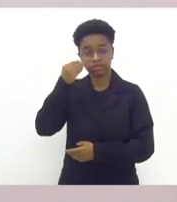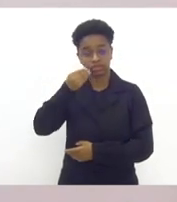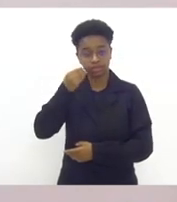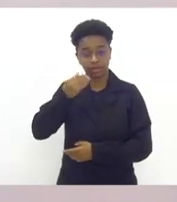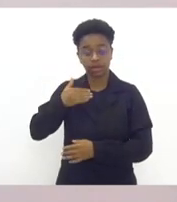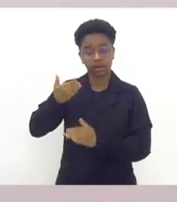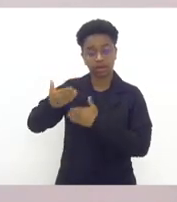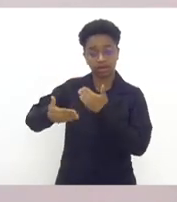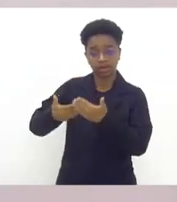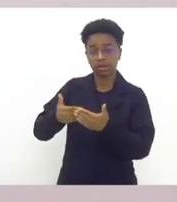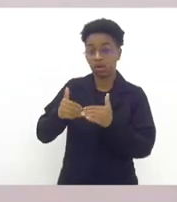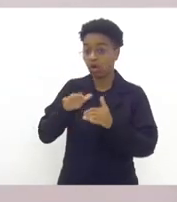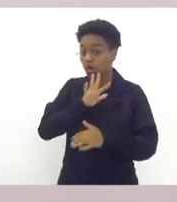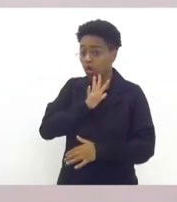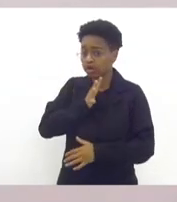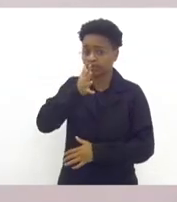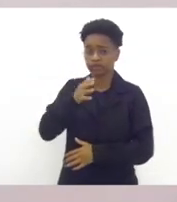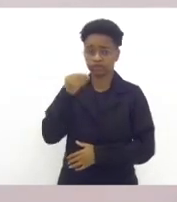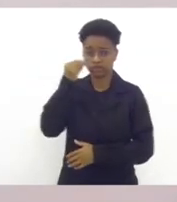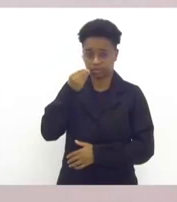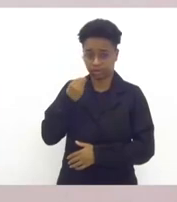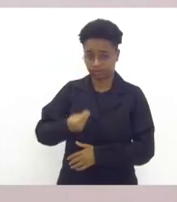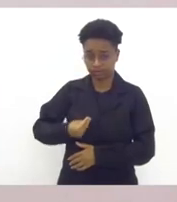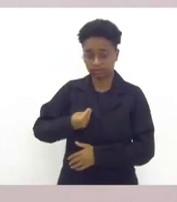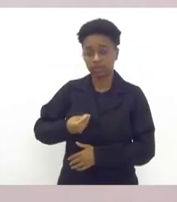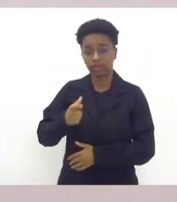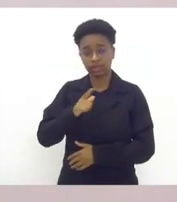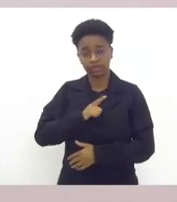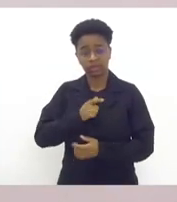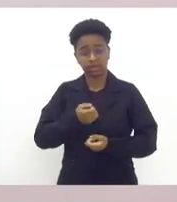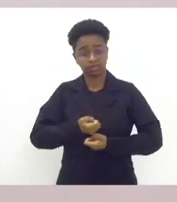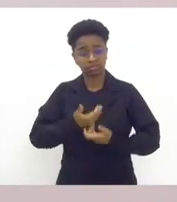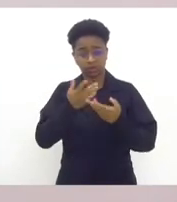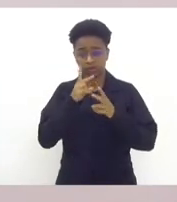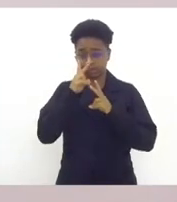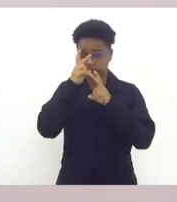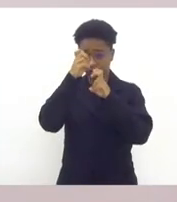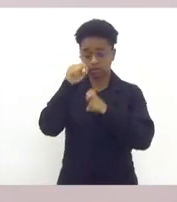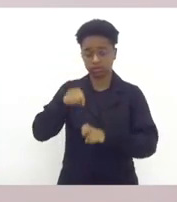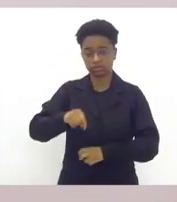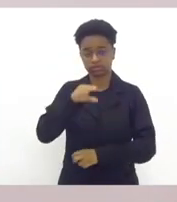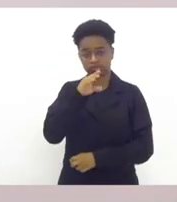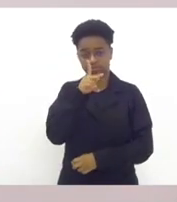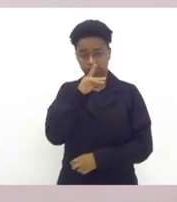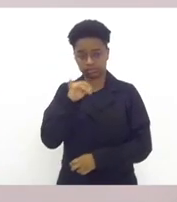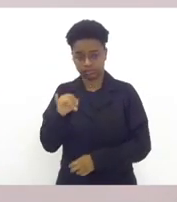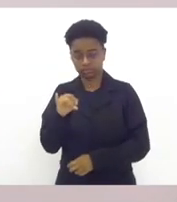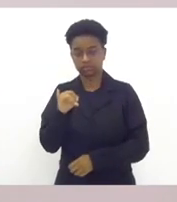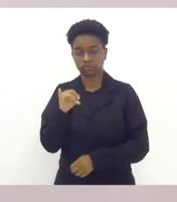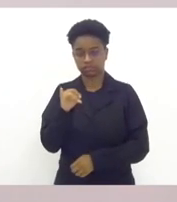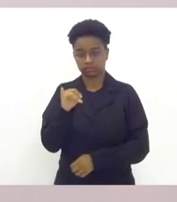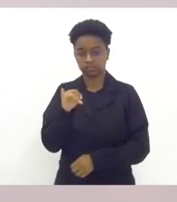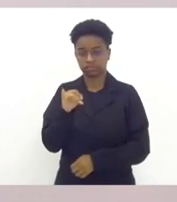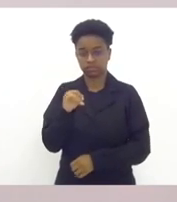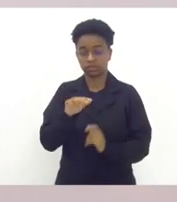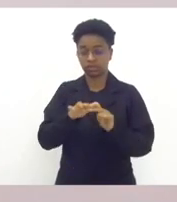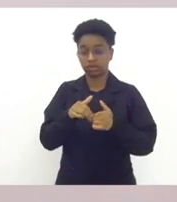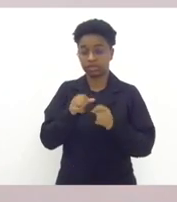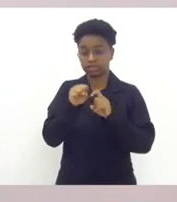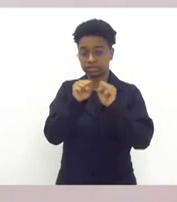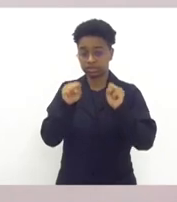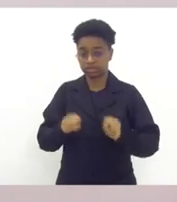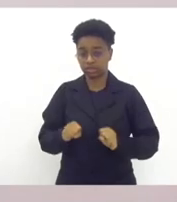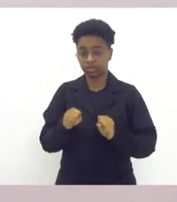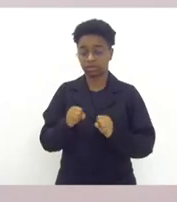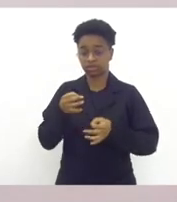da péssima experiência vivida, relatos muito fortes para essa CPI, diante de um sistema de